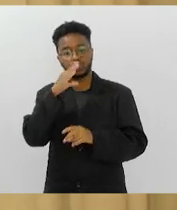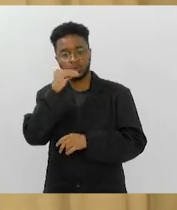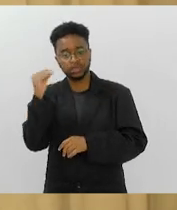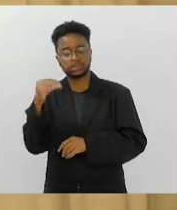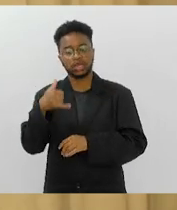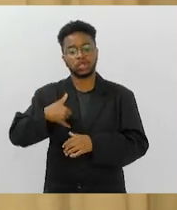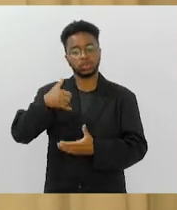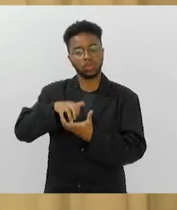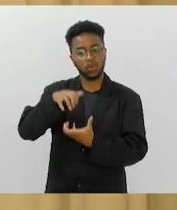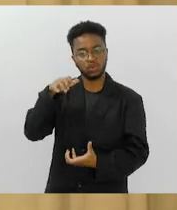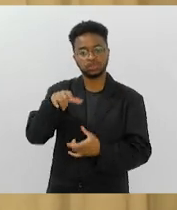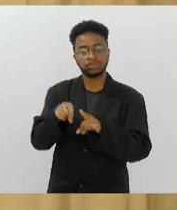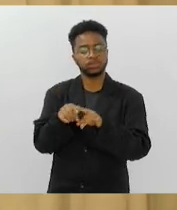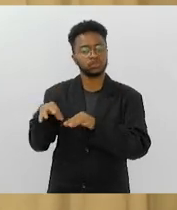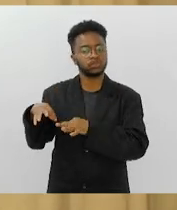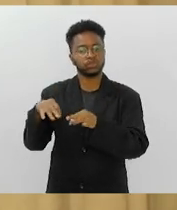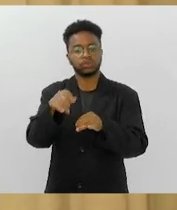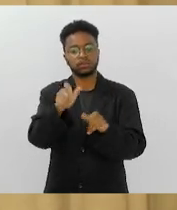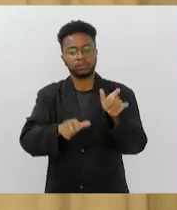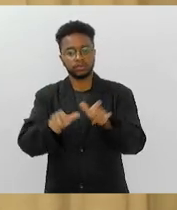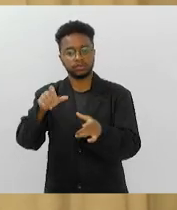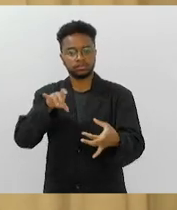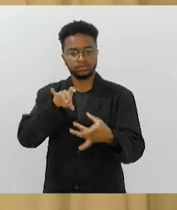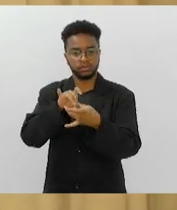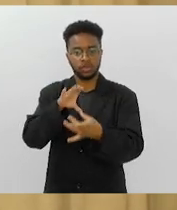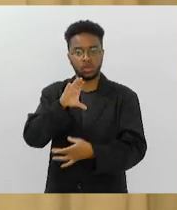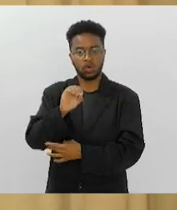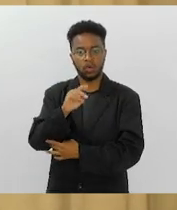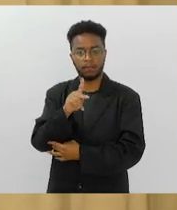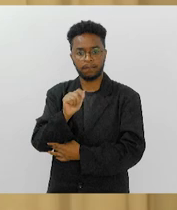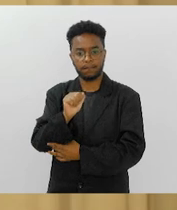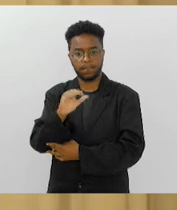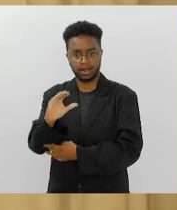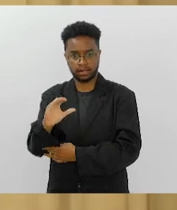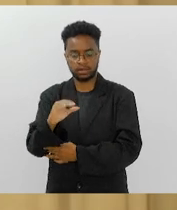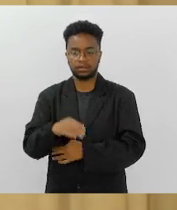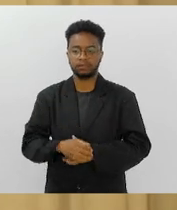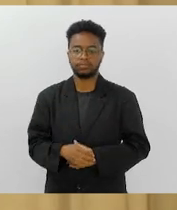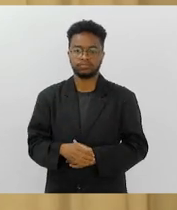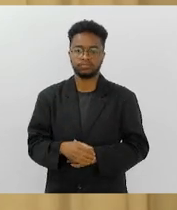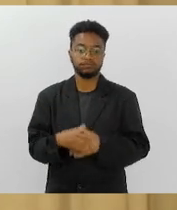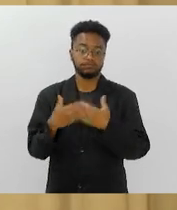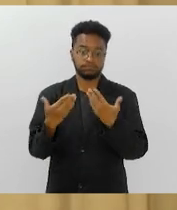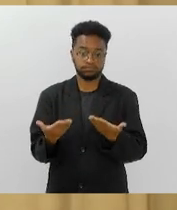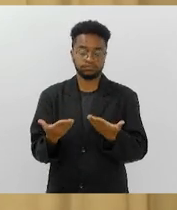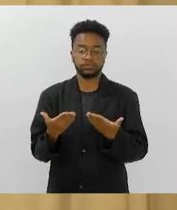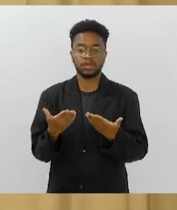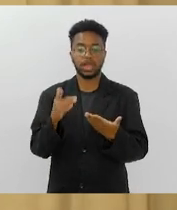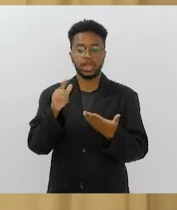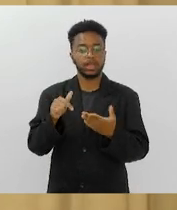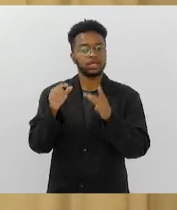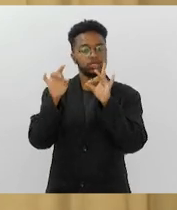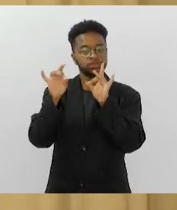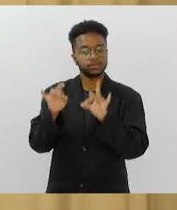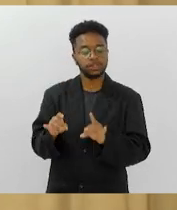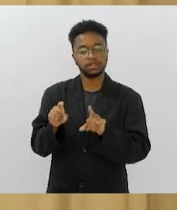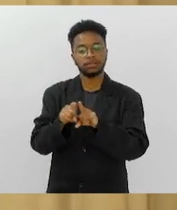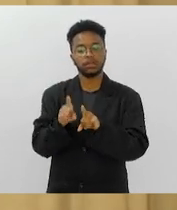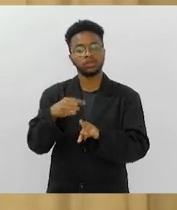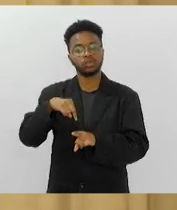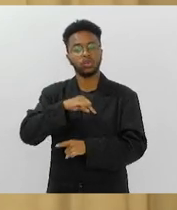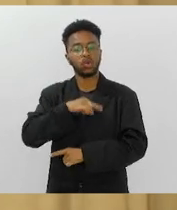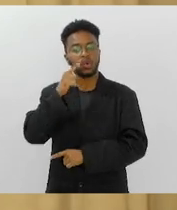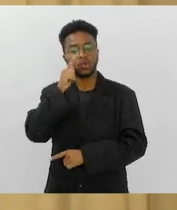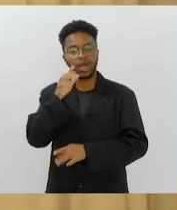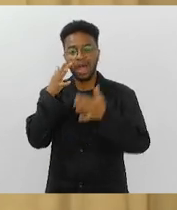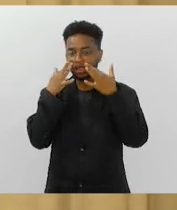todo esse público está debaixo do guarda-chuva do COPAC, né, como especialidade, para que nós possamos dar a